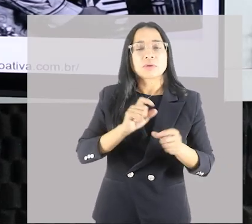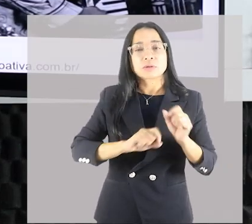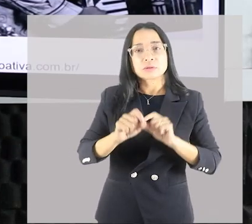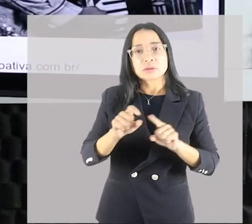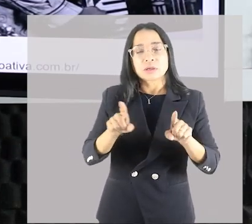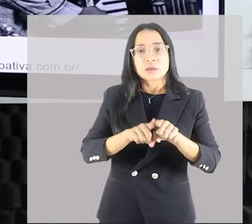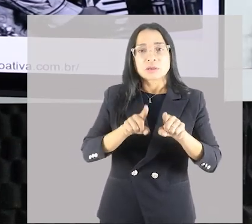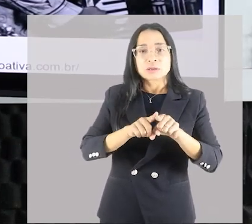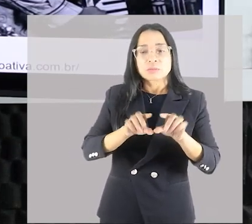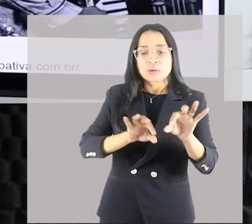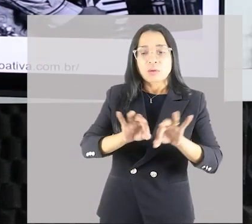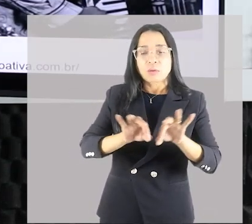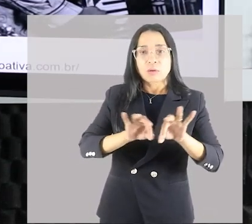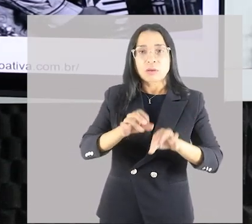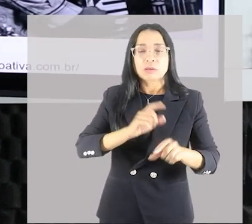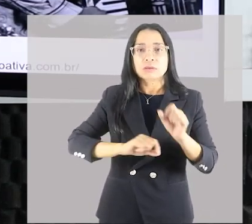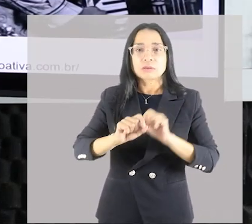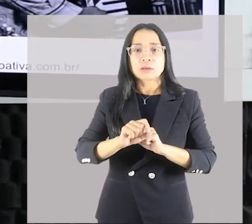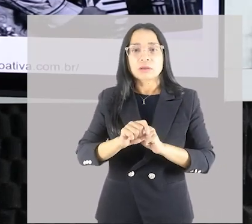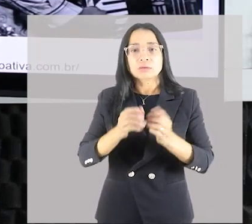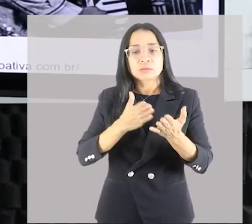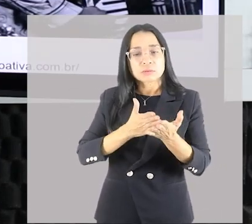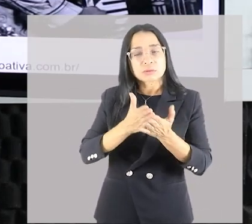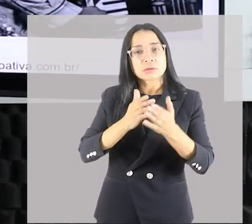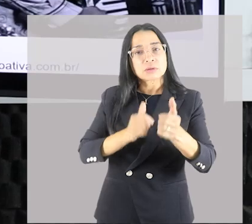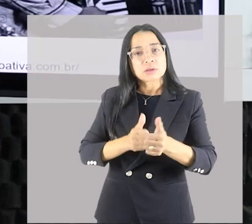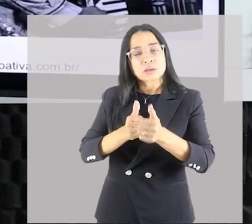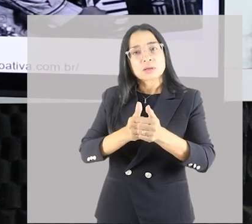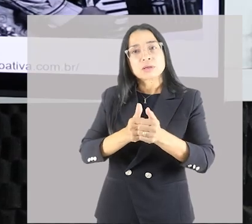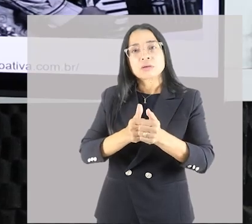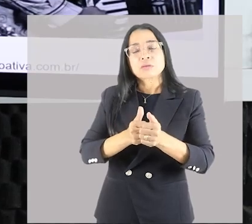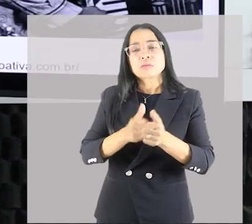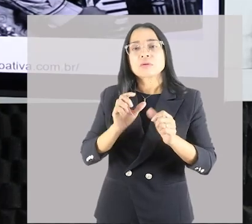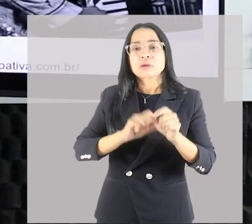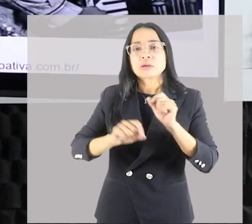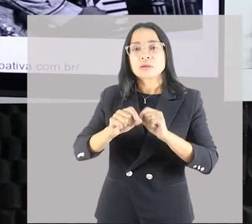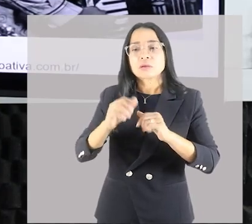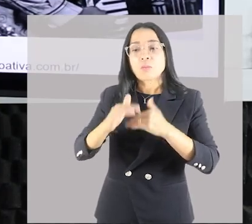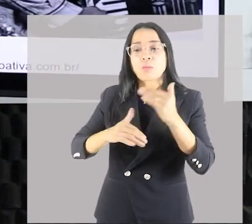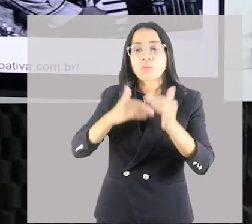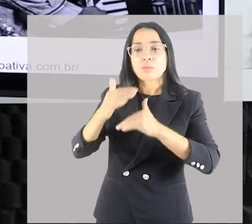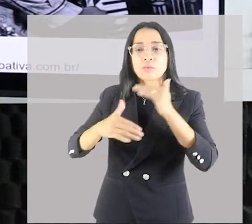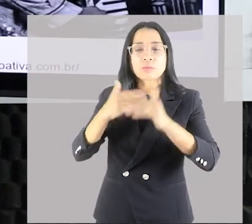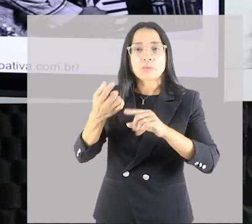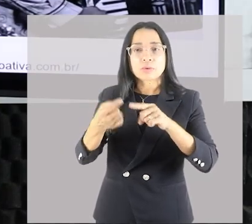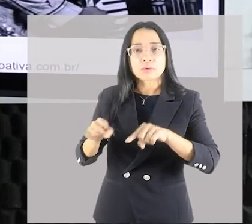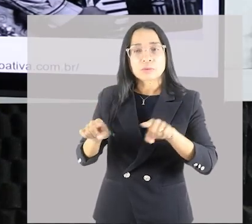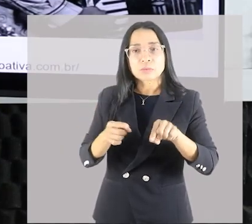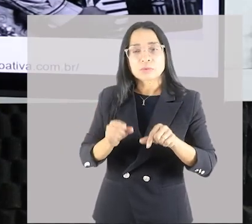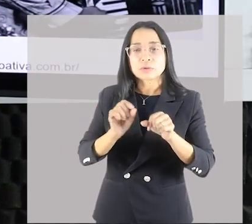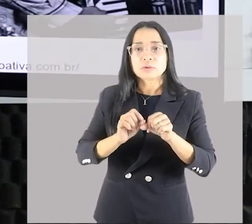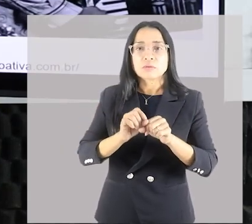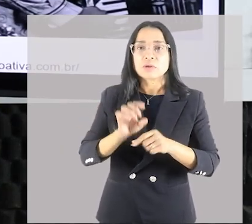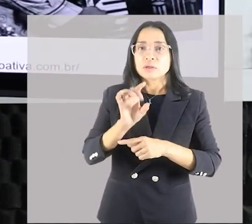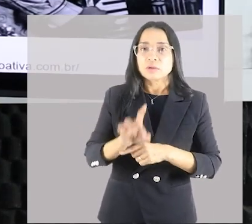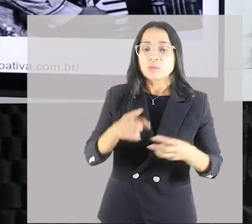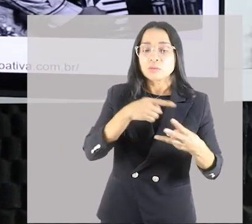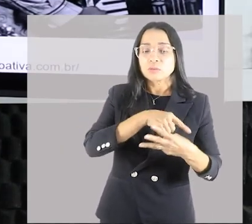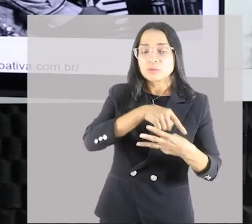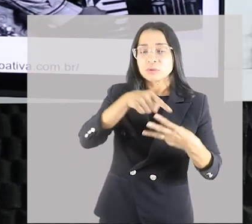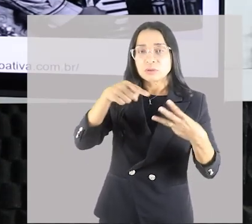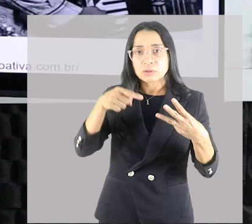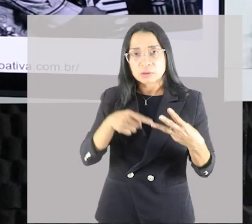elaborados, seguiu acompanhando o crescimento da música. A música que era feita apenas com 3